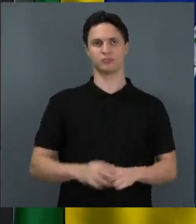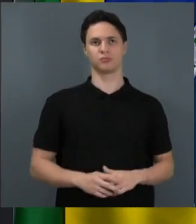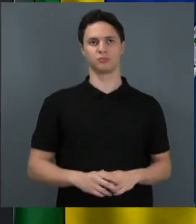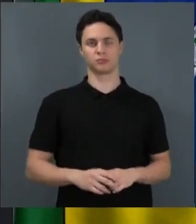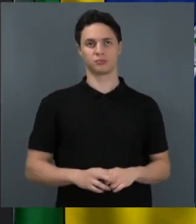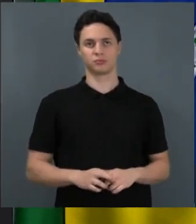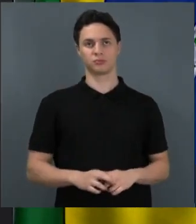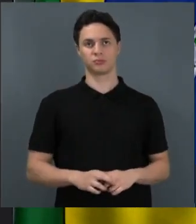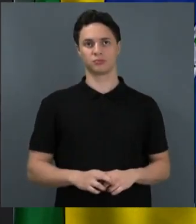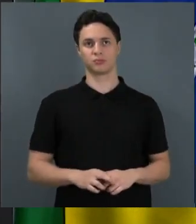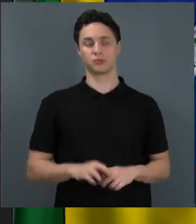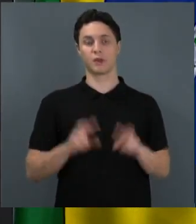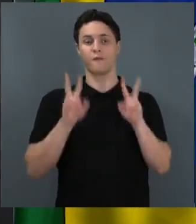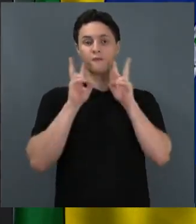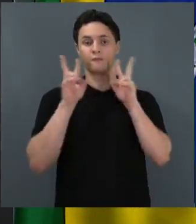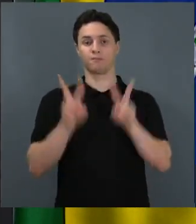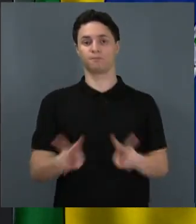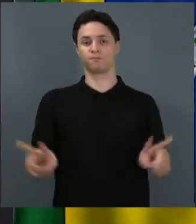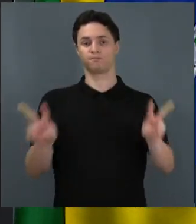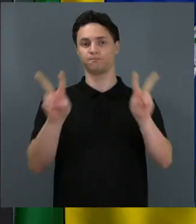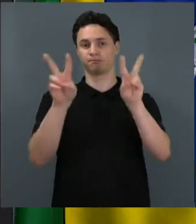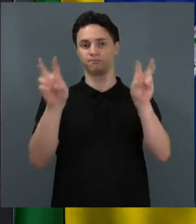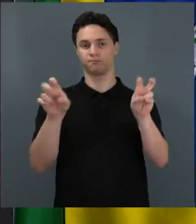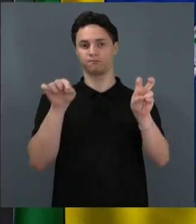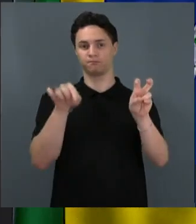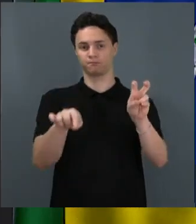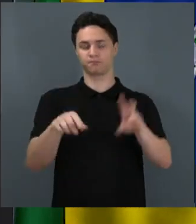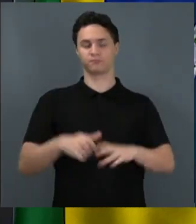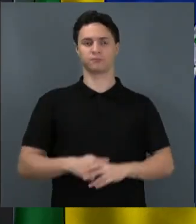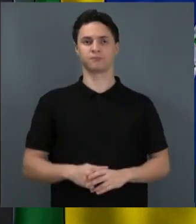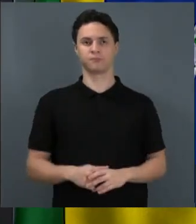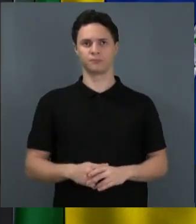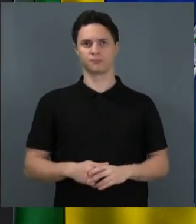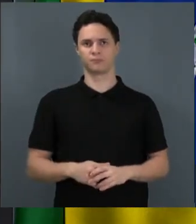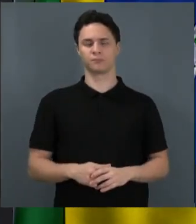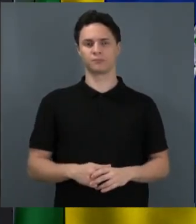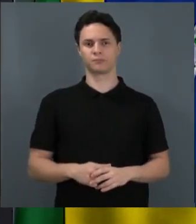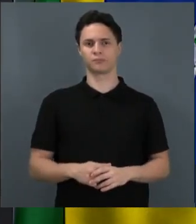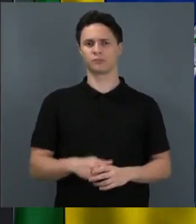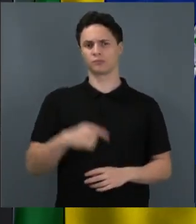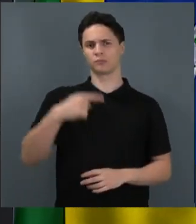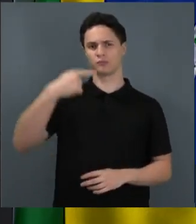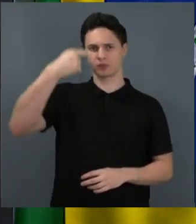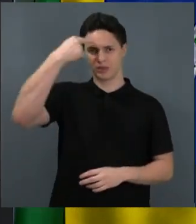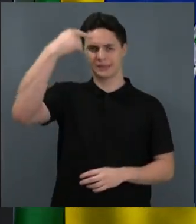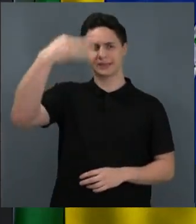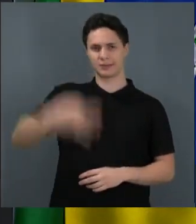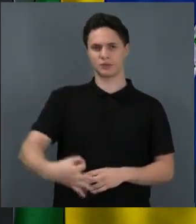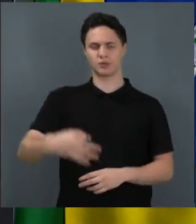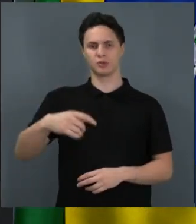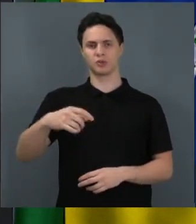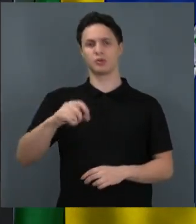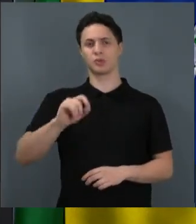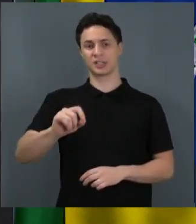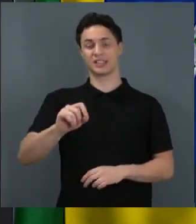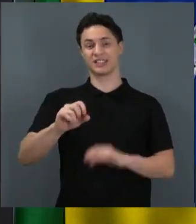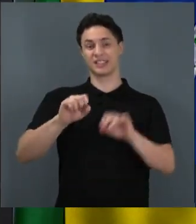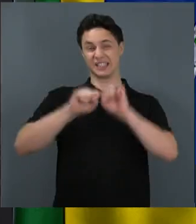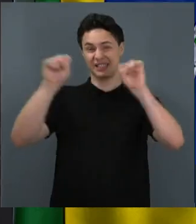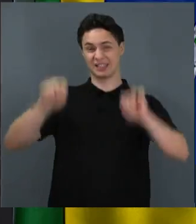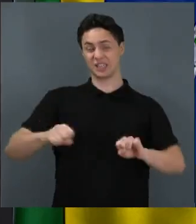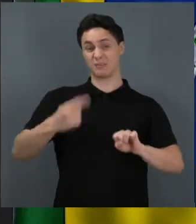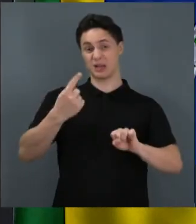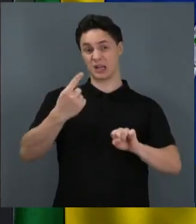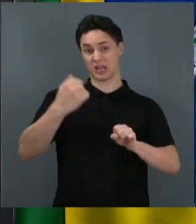a nossa visão a respeito desse assunto. Nós não temos nenhuma dúvida em afirmar que o nosso sistema tributário é um